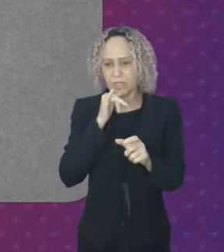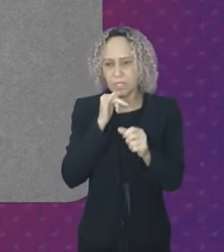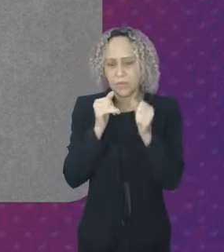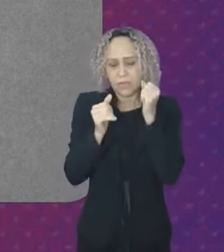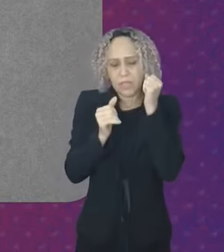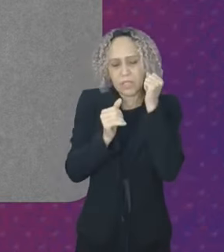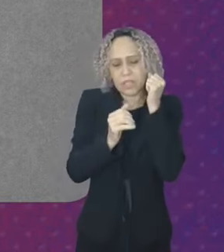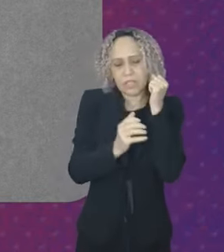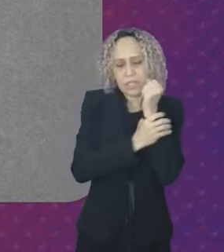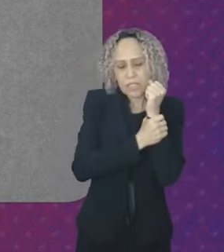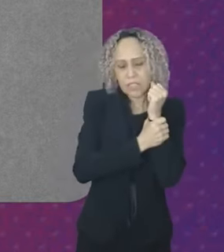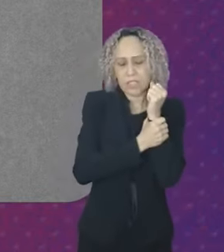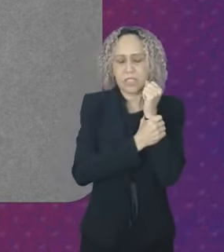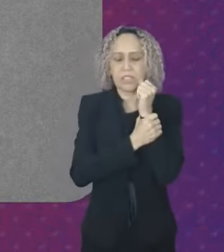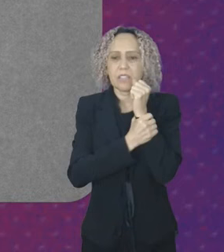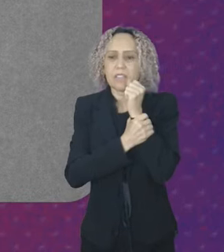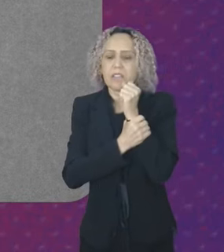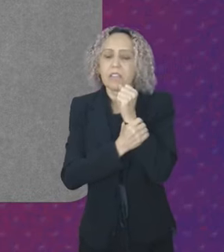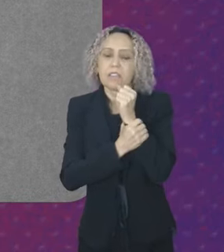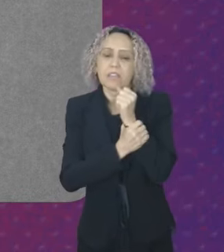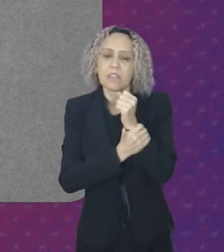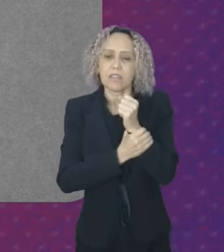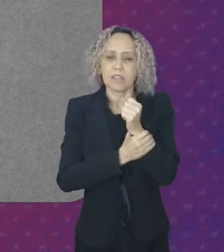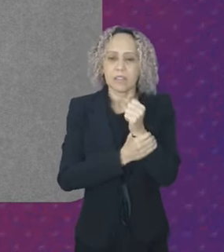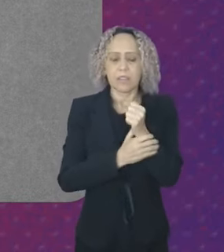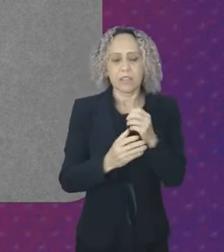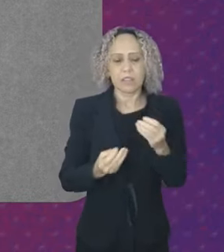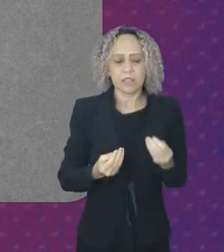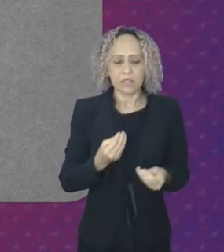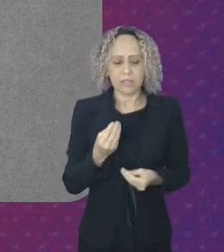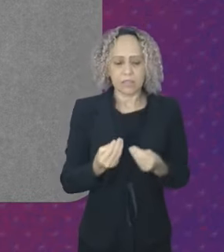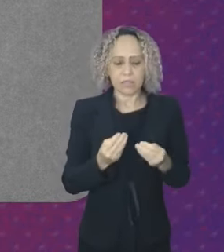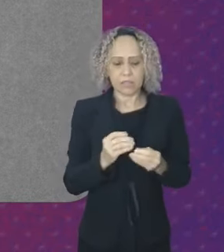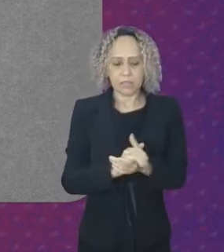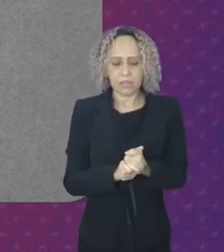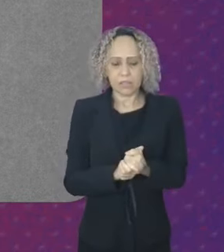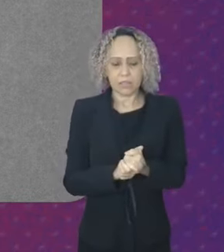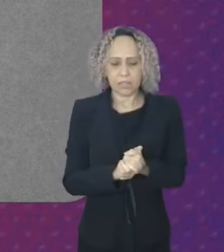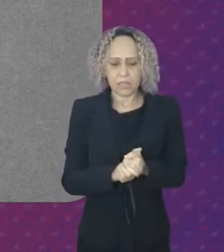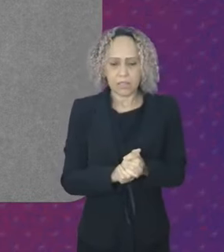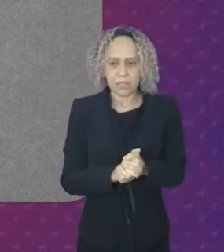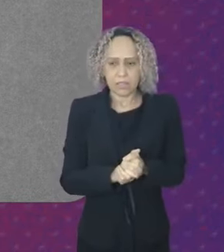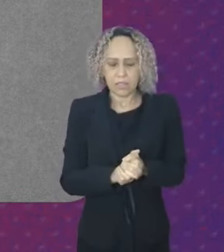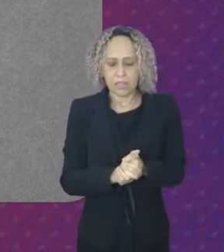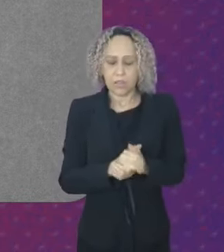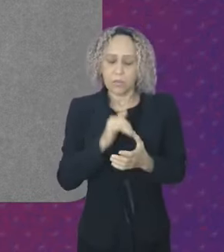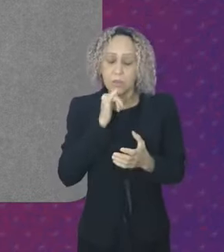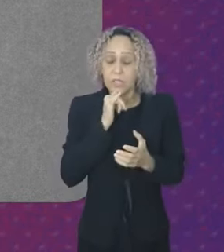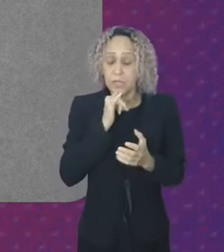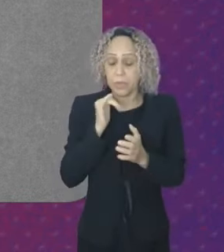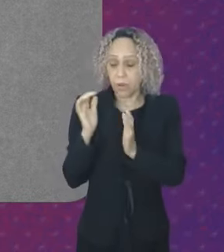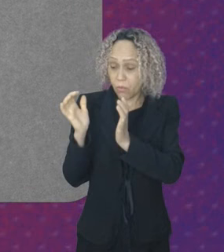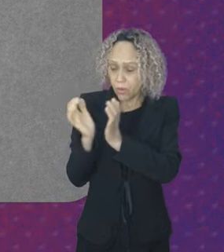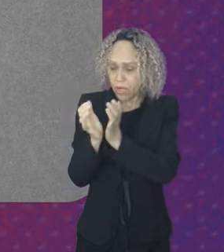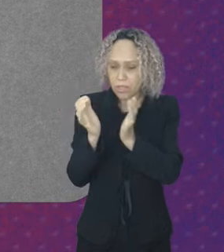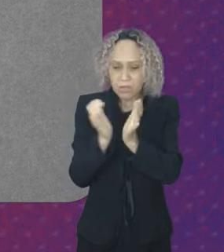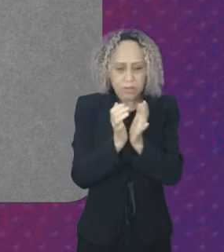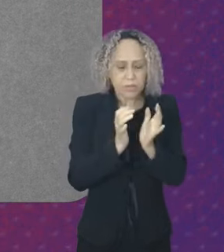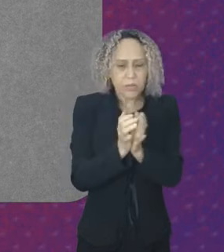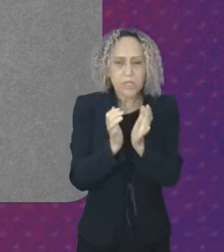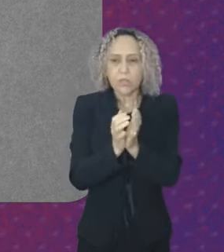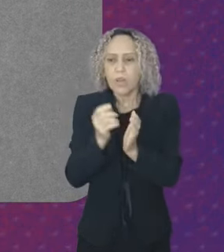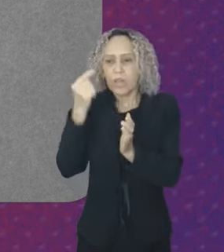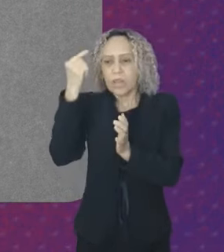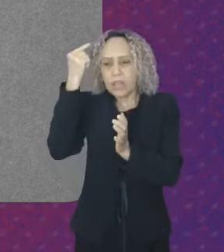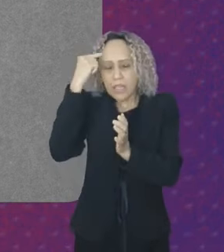franca, e uma cabeça sozinha, obviamente, não pensa tão bem quanto duas, três. Então, o ideal é que isso seja